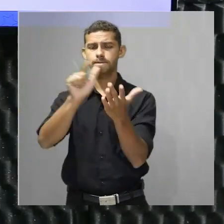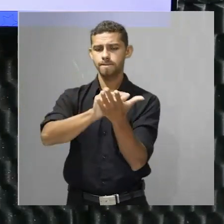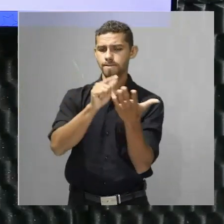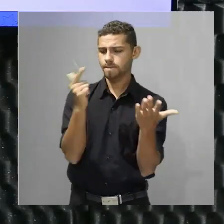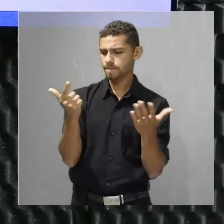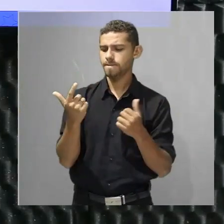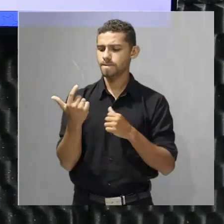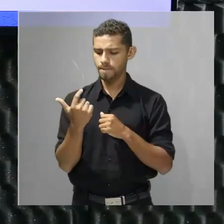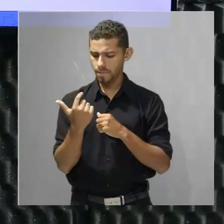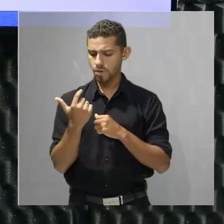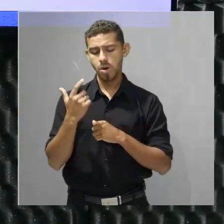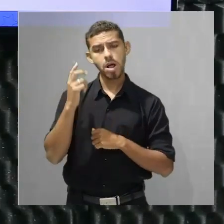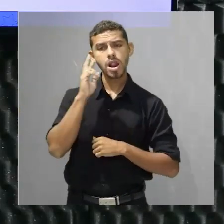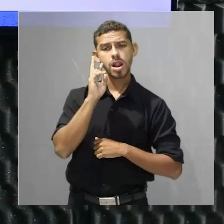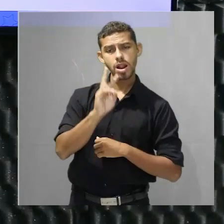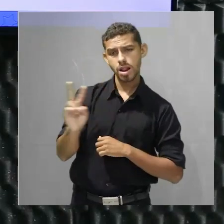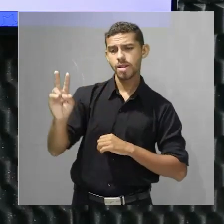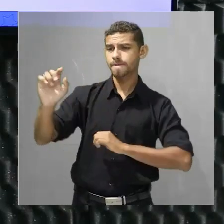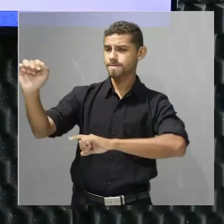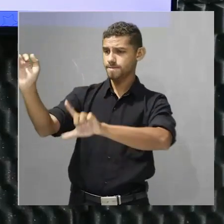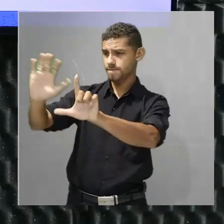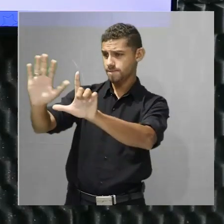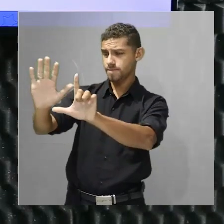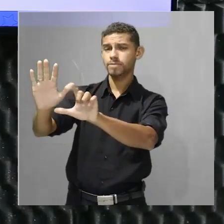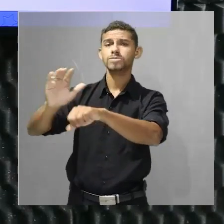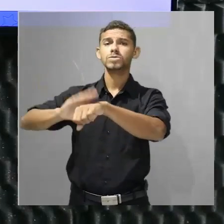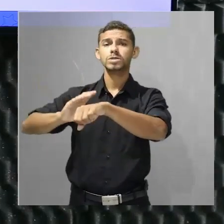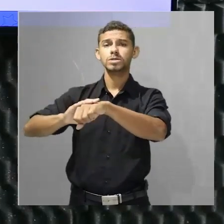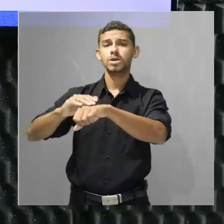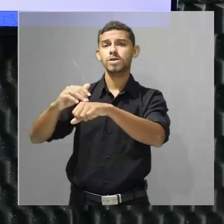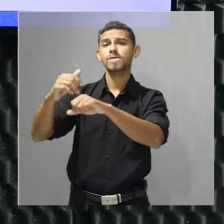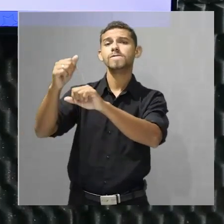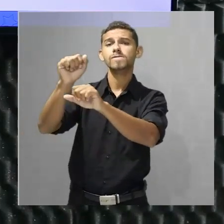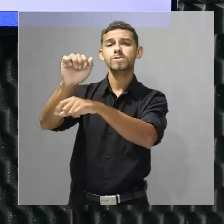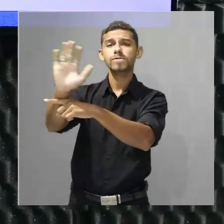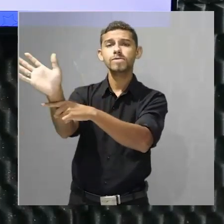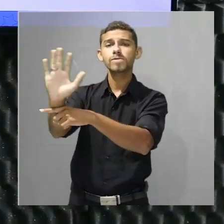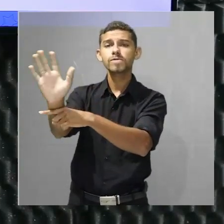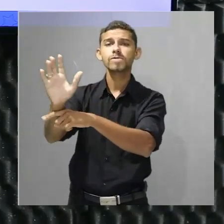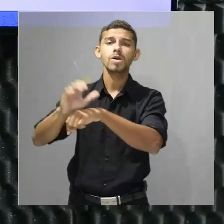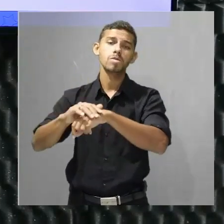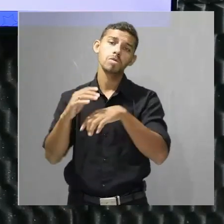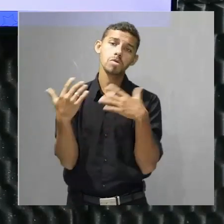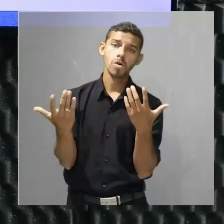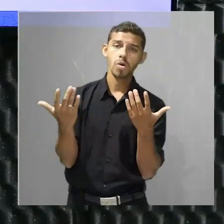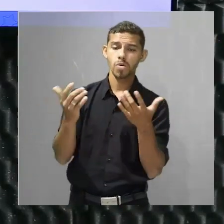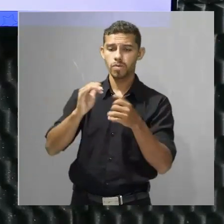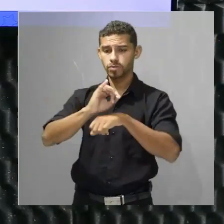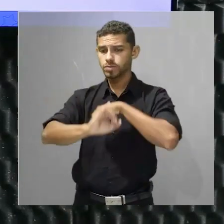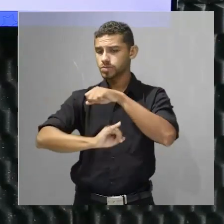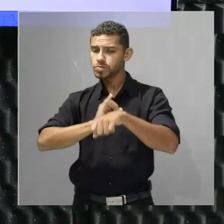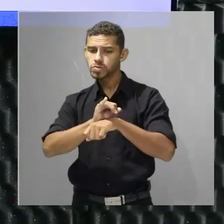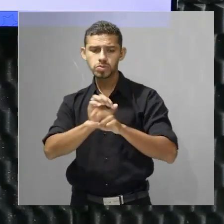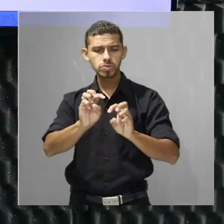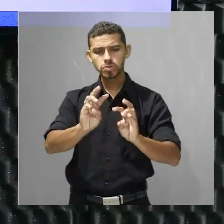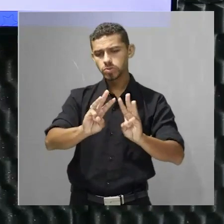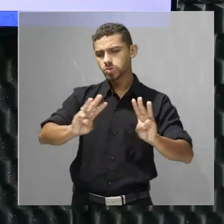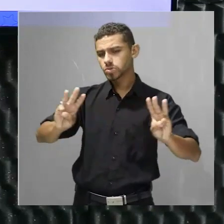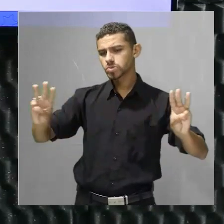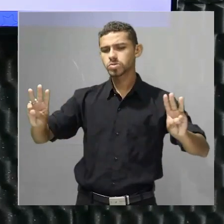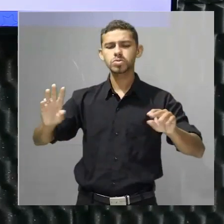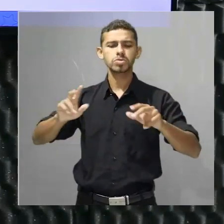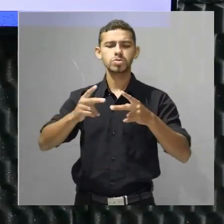quando lemos um jornal uma notícia na internet ou uma revista tudo isso é exemplo de que